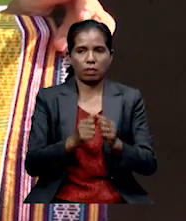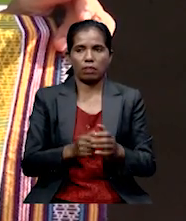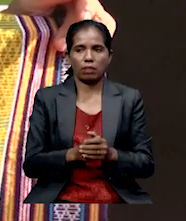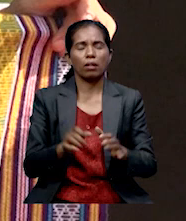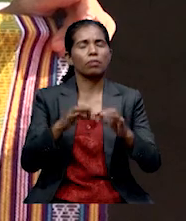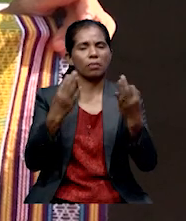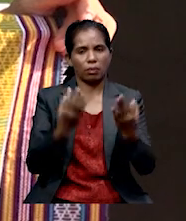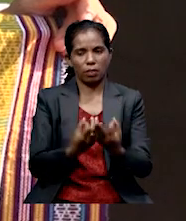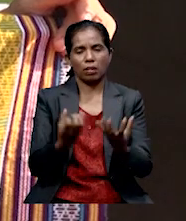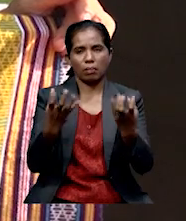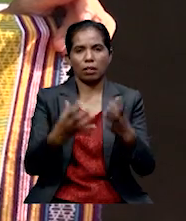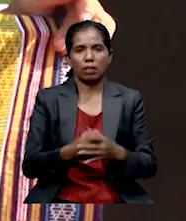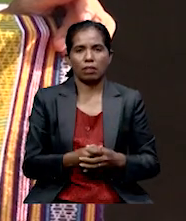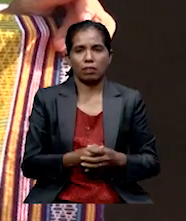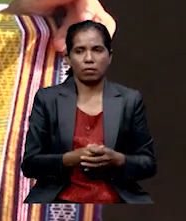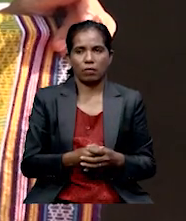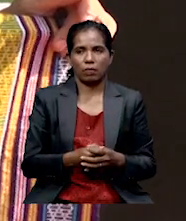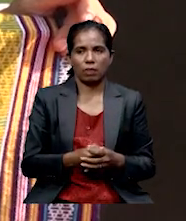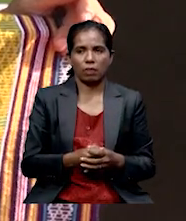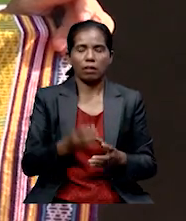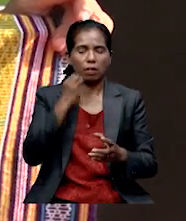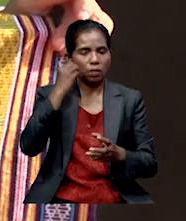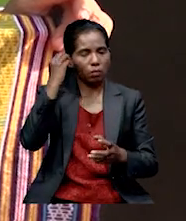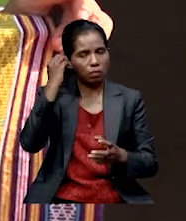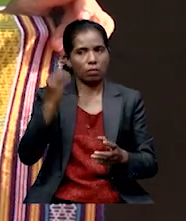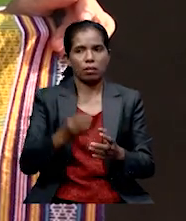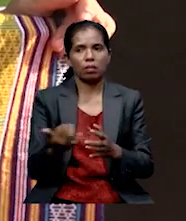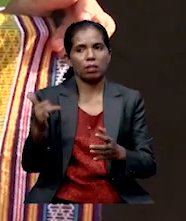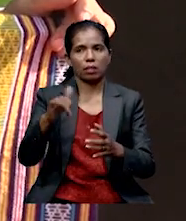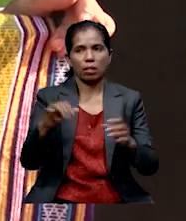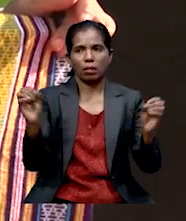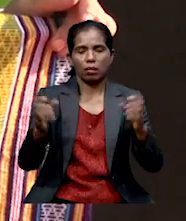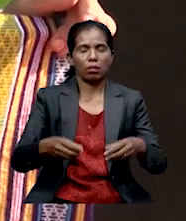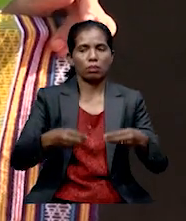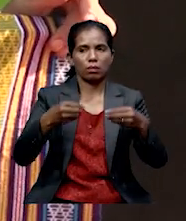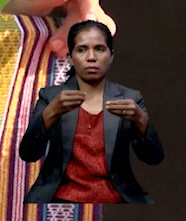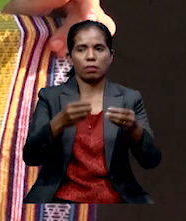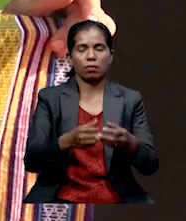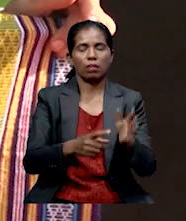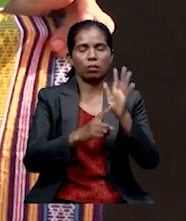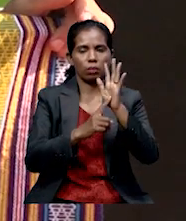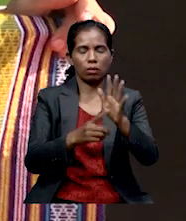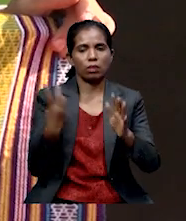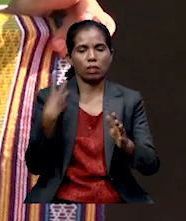família Balum e uma Balum, se ela foi até sai, até